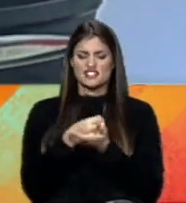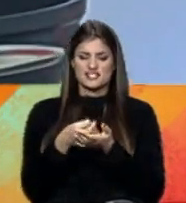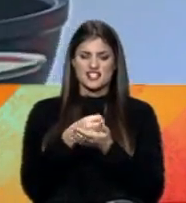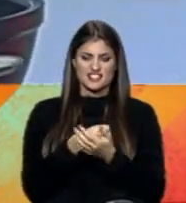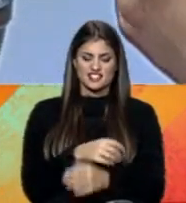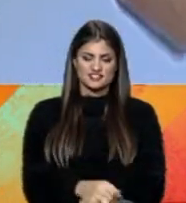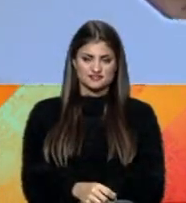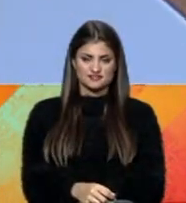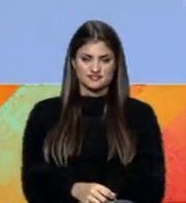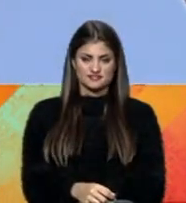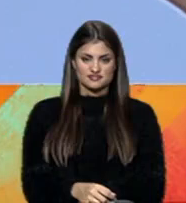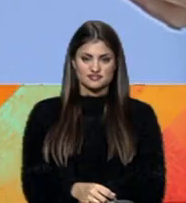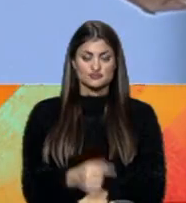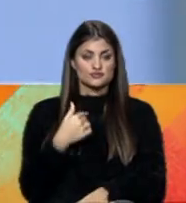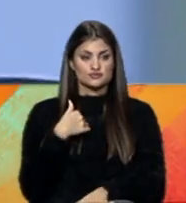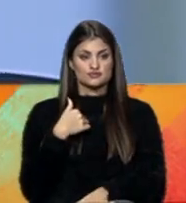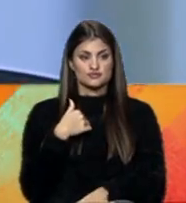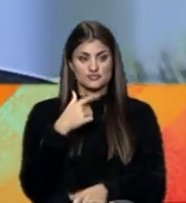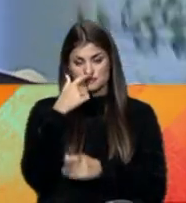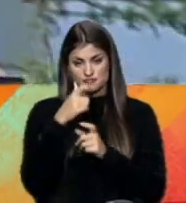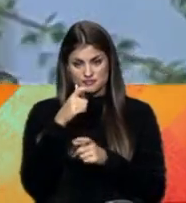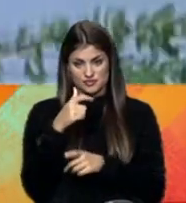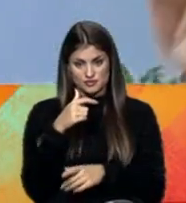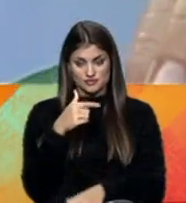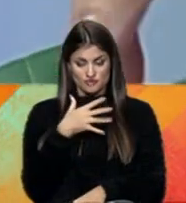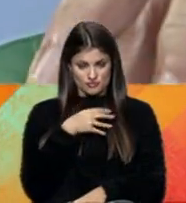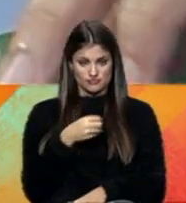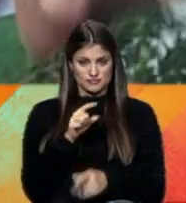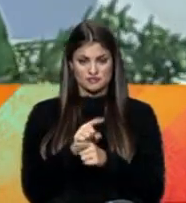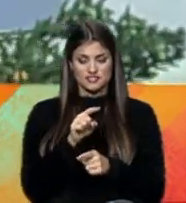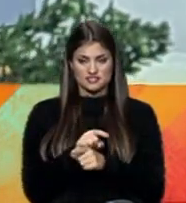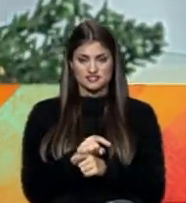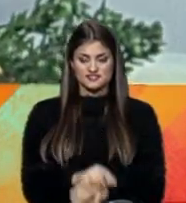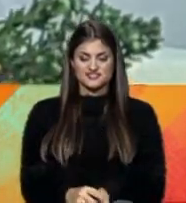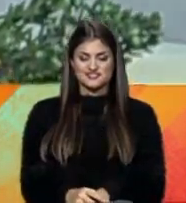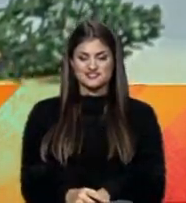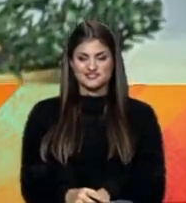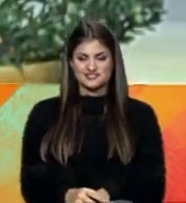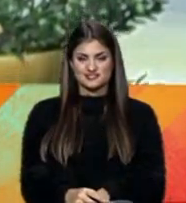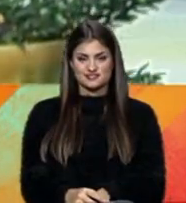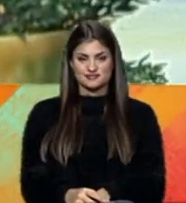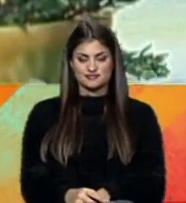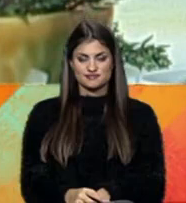não estão mais... Não resisti. Não estão mais satisfeitos... Não resisti. Do que hoje.